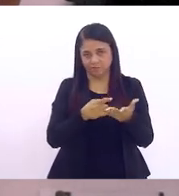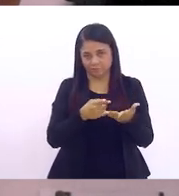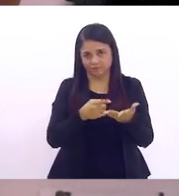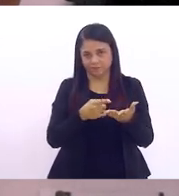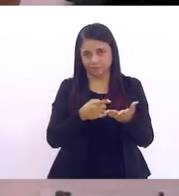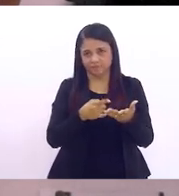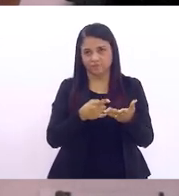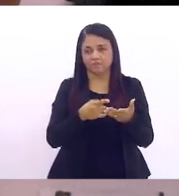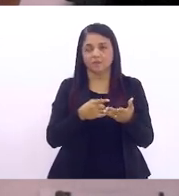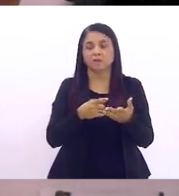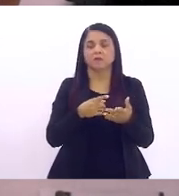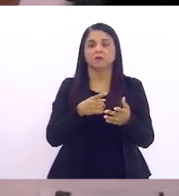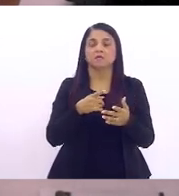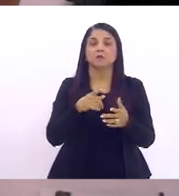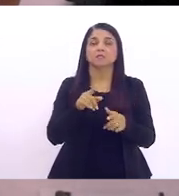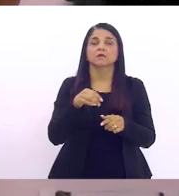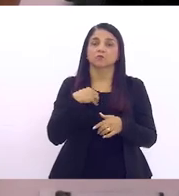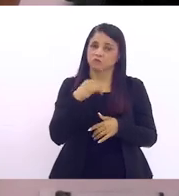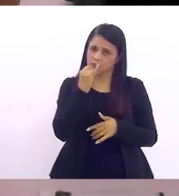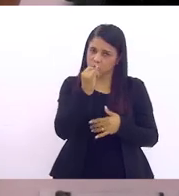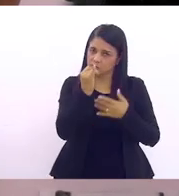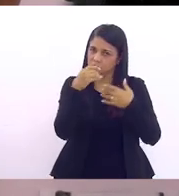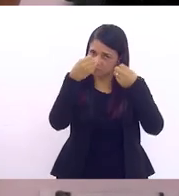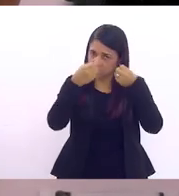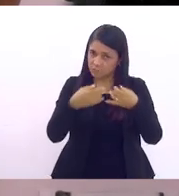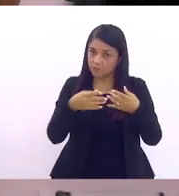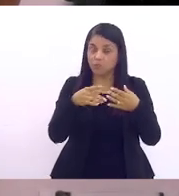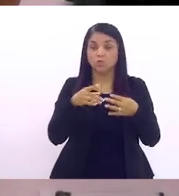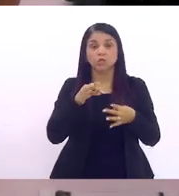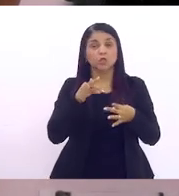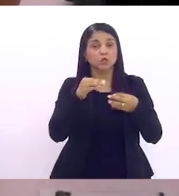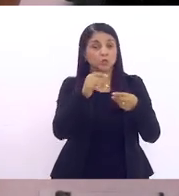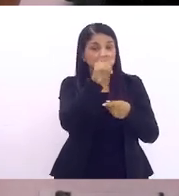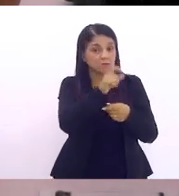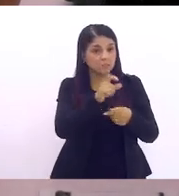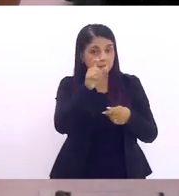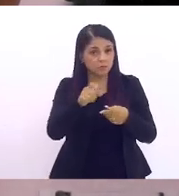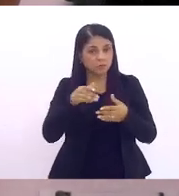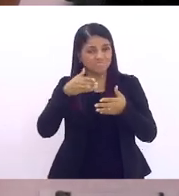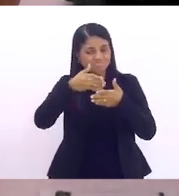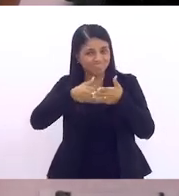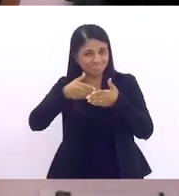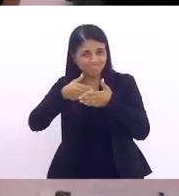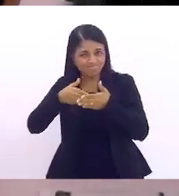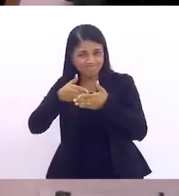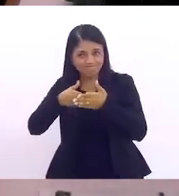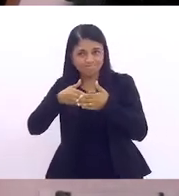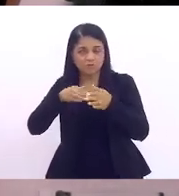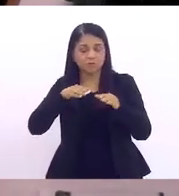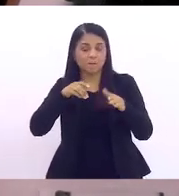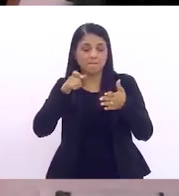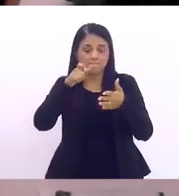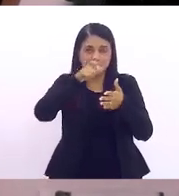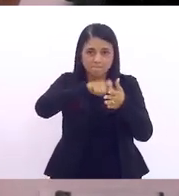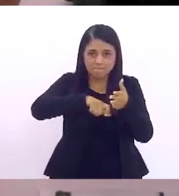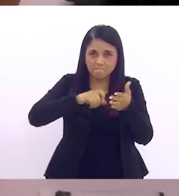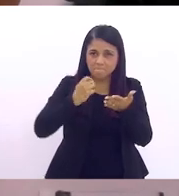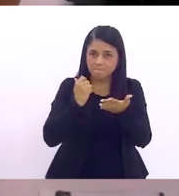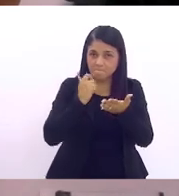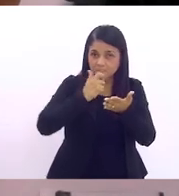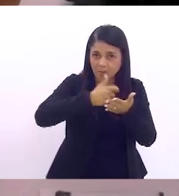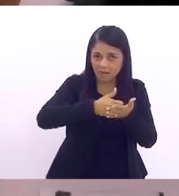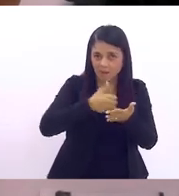só colocando aqui pro Vereador e todas as pessoas que tiveram algum impedimento de pagar a pessoa tem 15 dias para